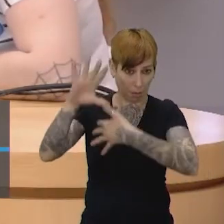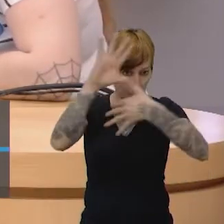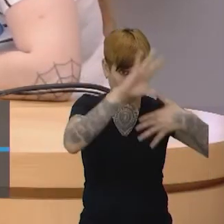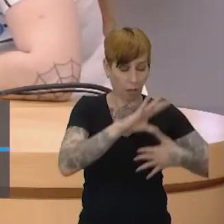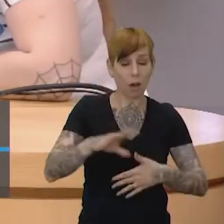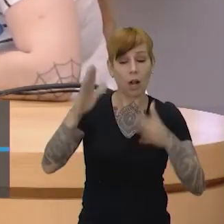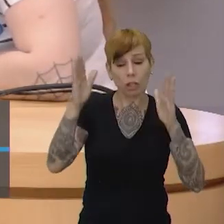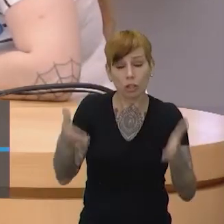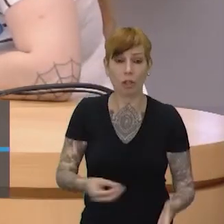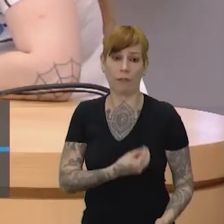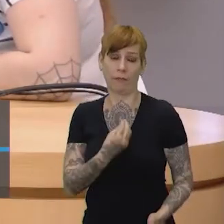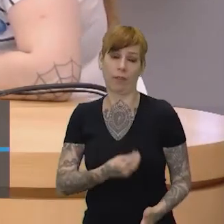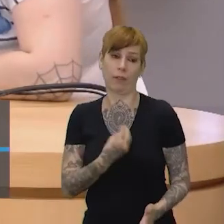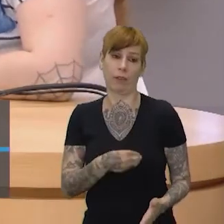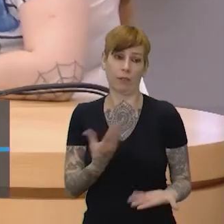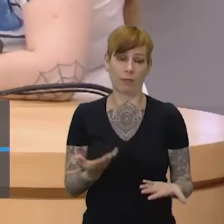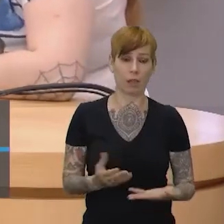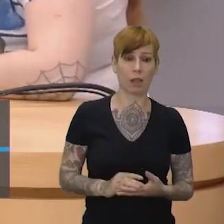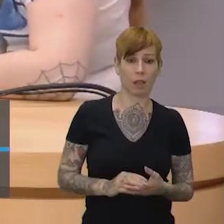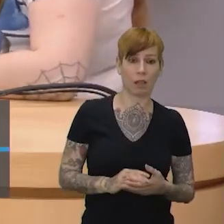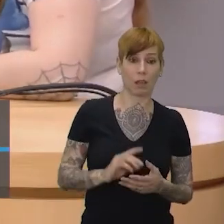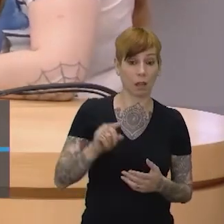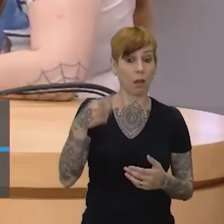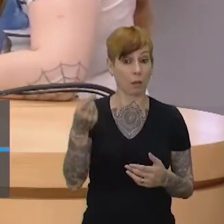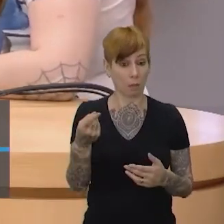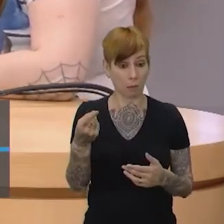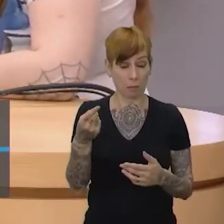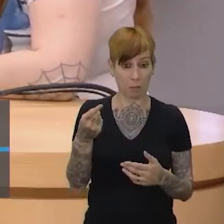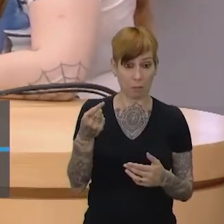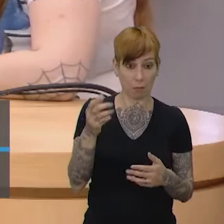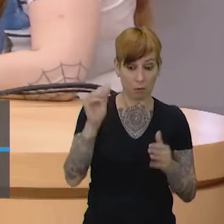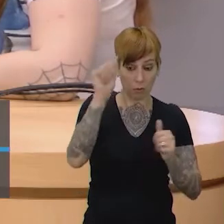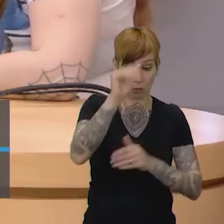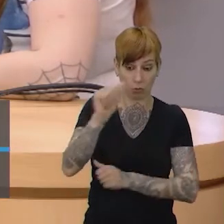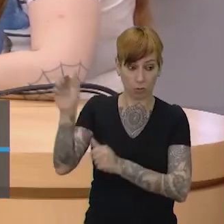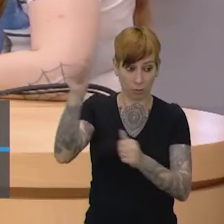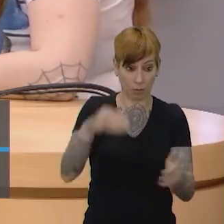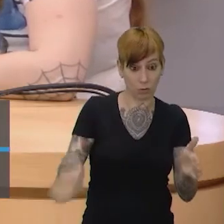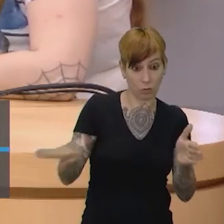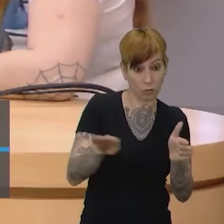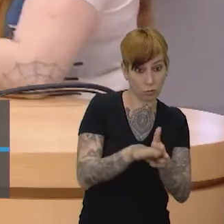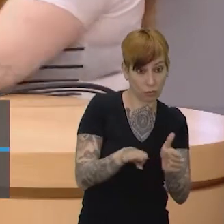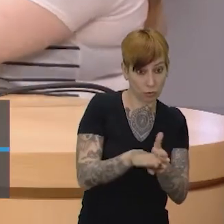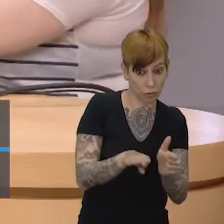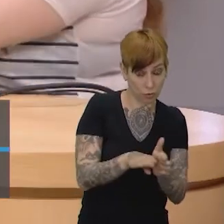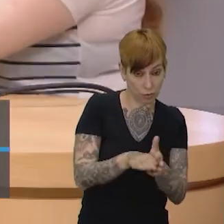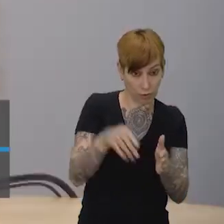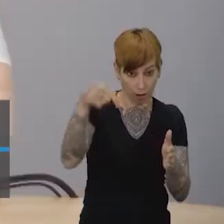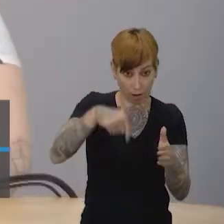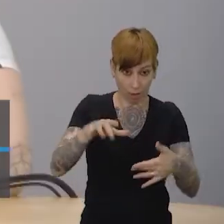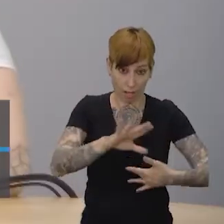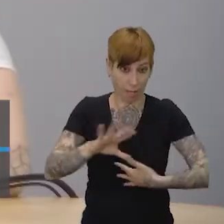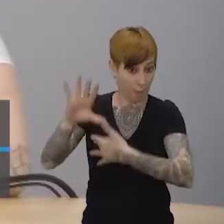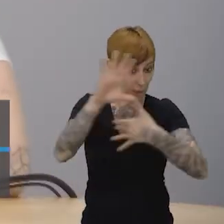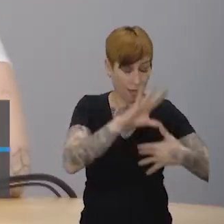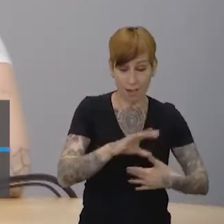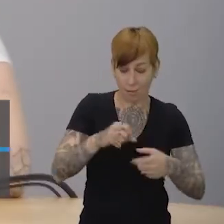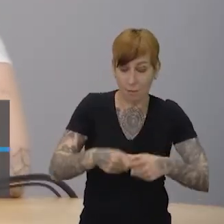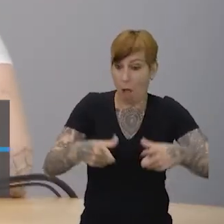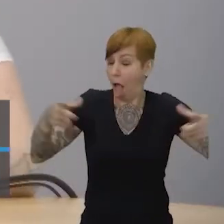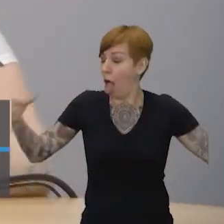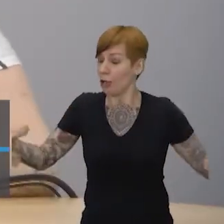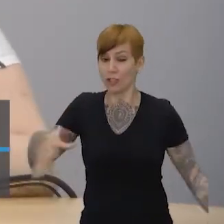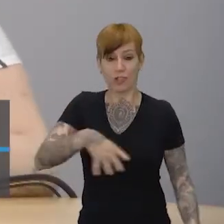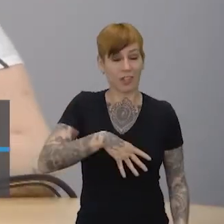despercebida. Quando os espanhóis chegaram aqui na América, a maior cidade do mundo não ficava na Europa. Ela